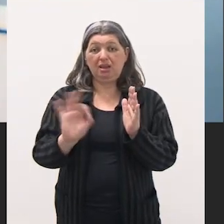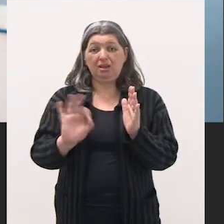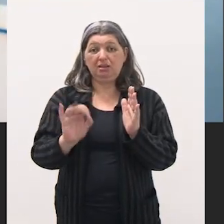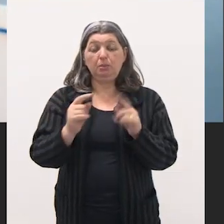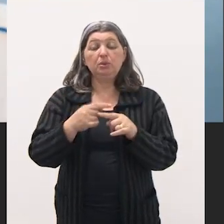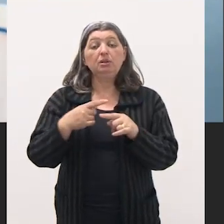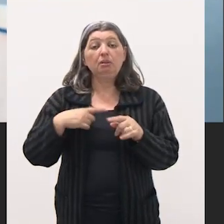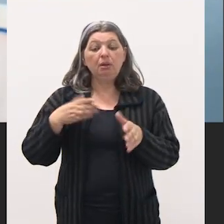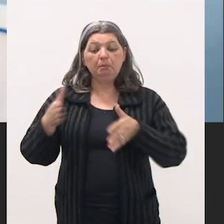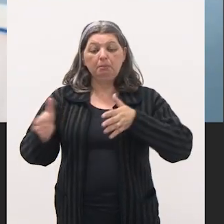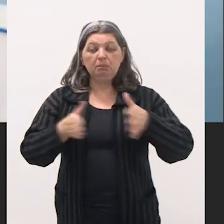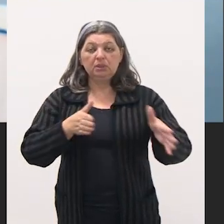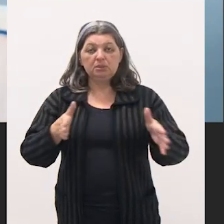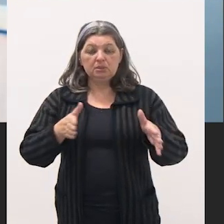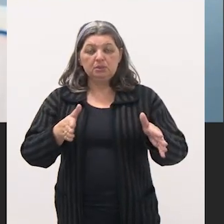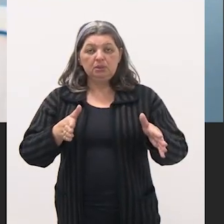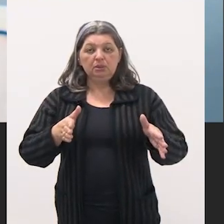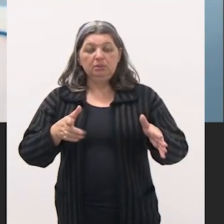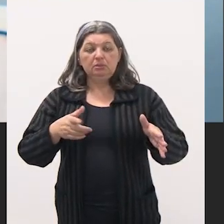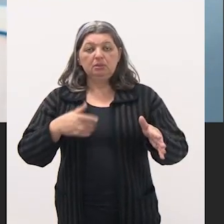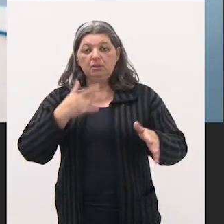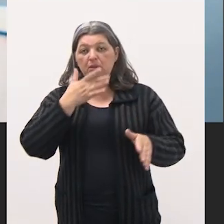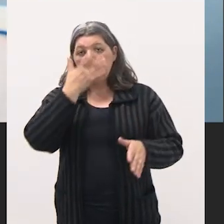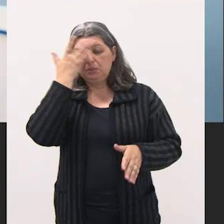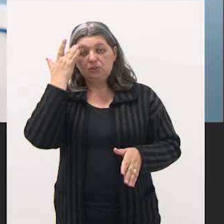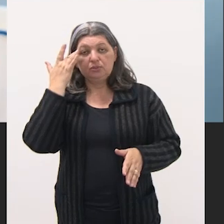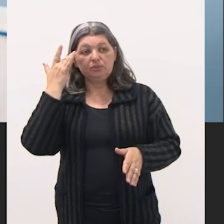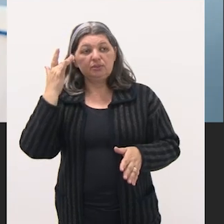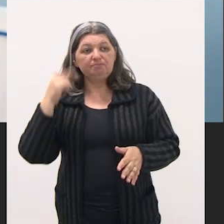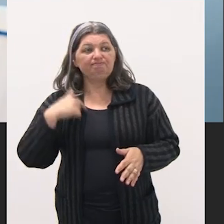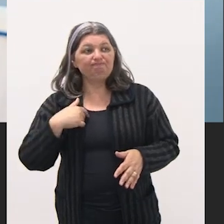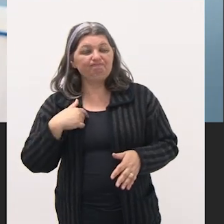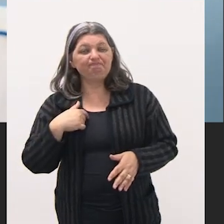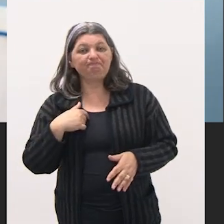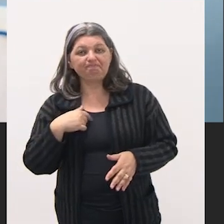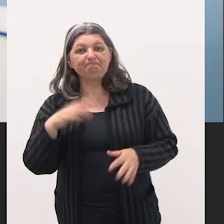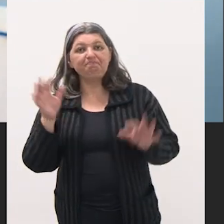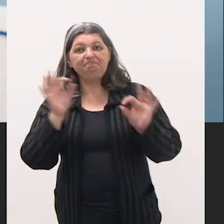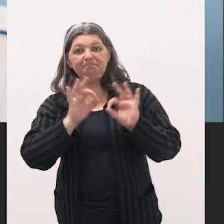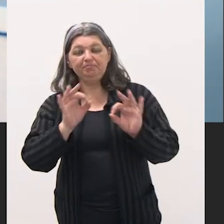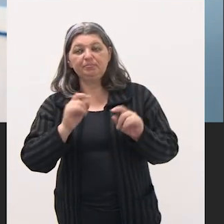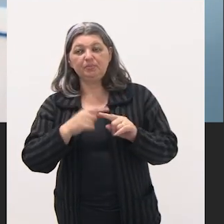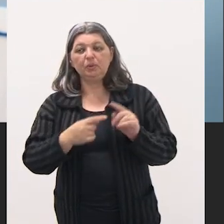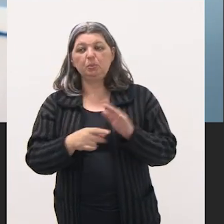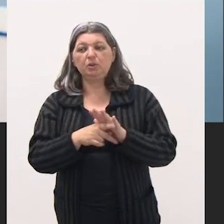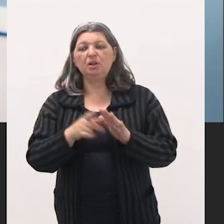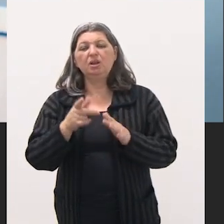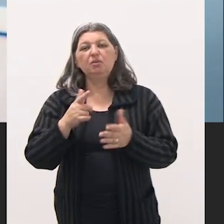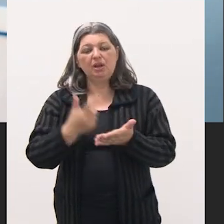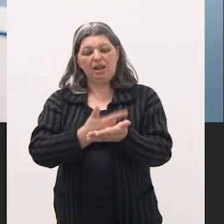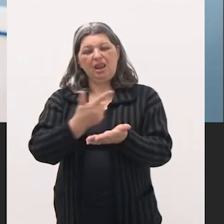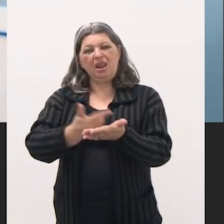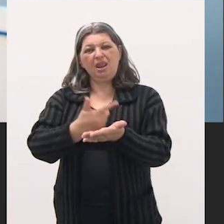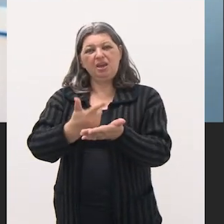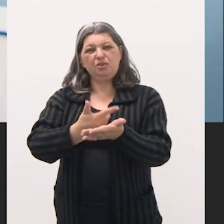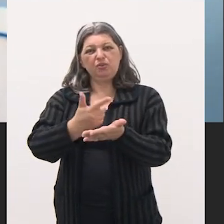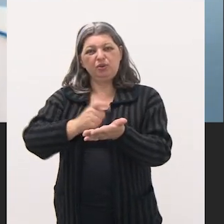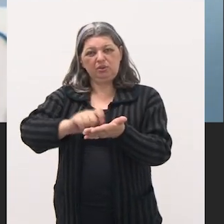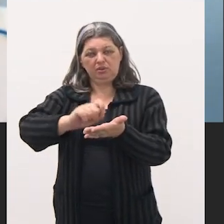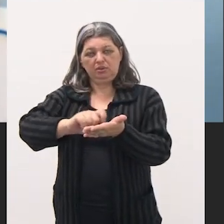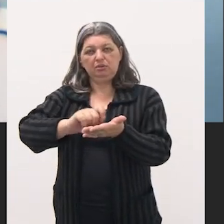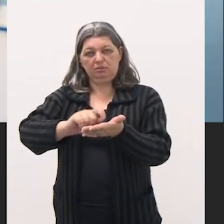eu falo que esse projeto do Sábado Sem Barreiras, quando eu pensei que